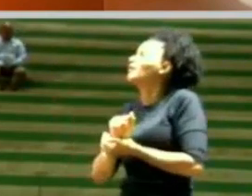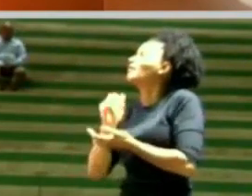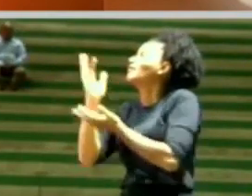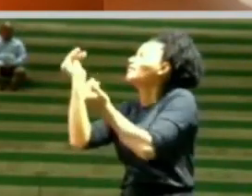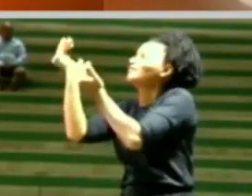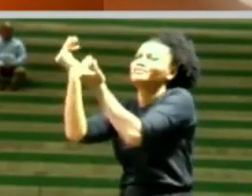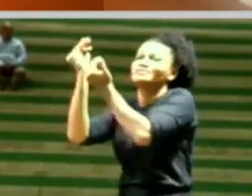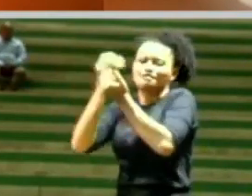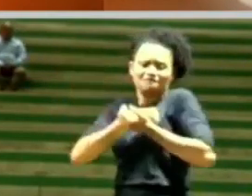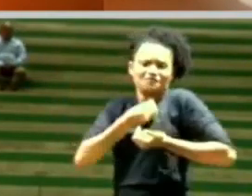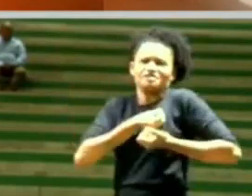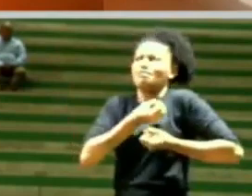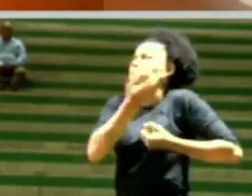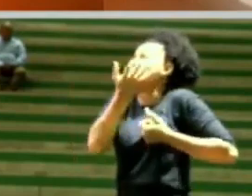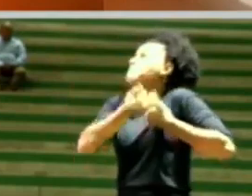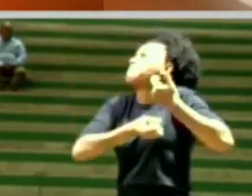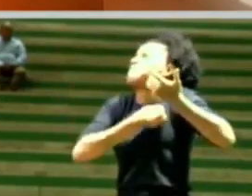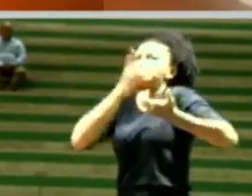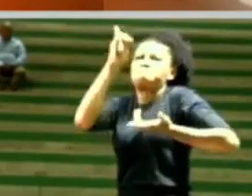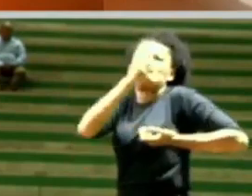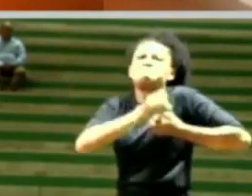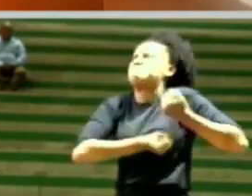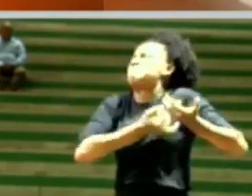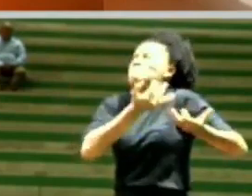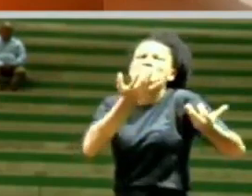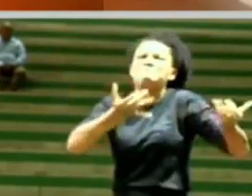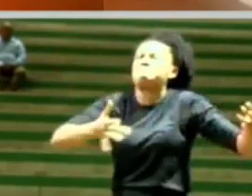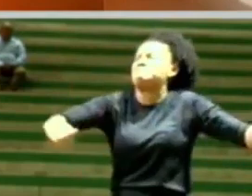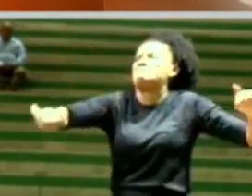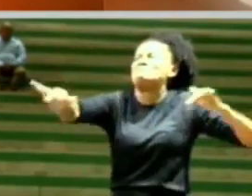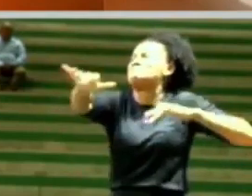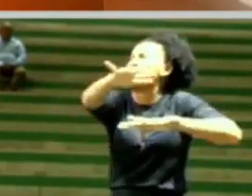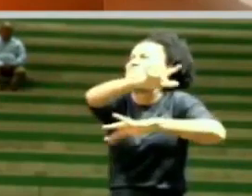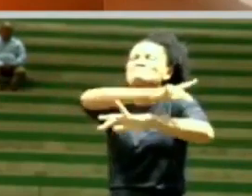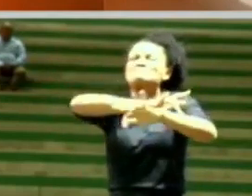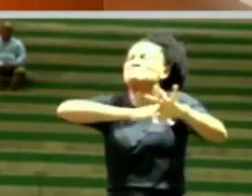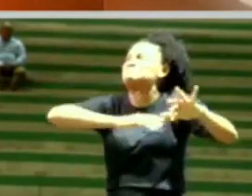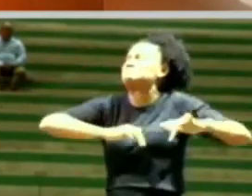traga a vida de novo. E na ira,